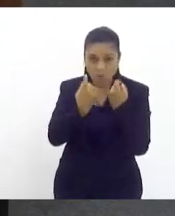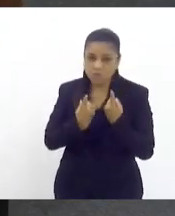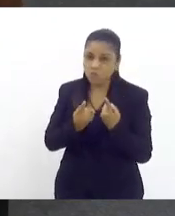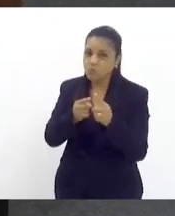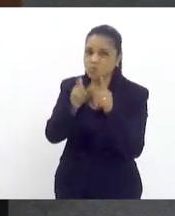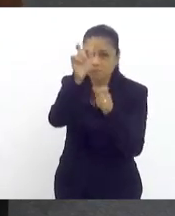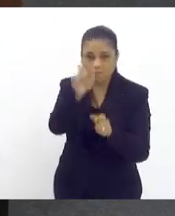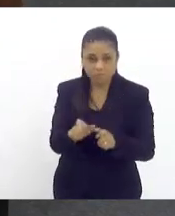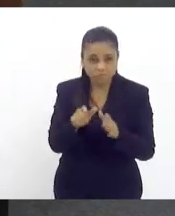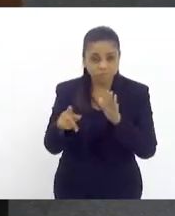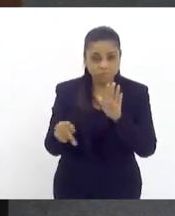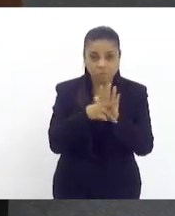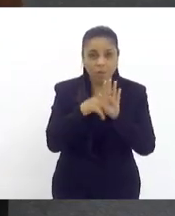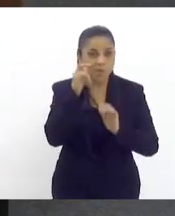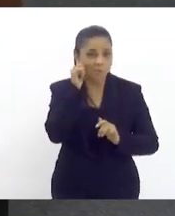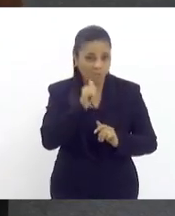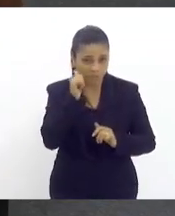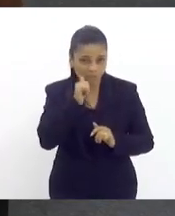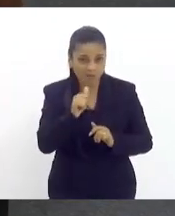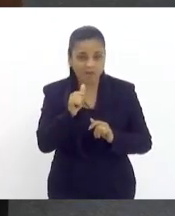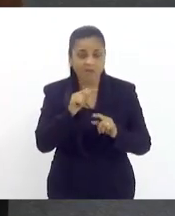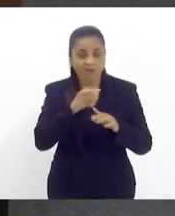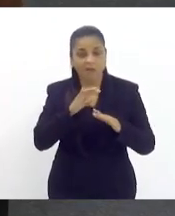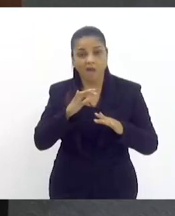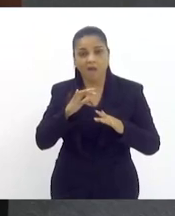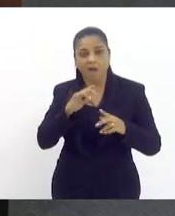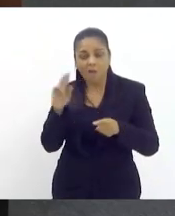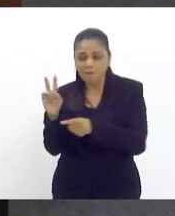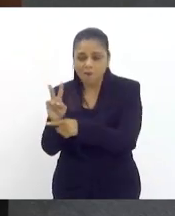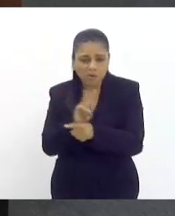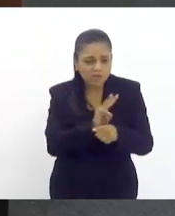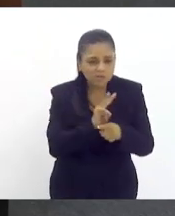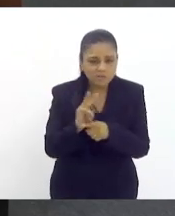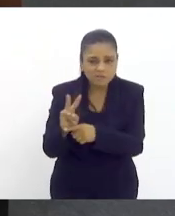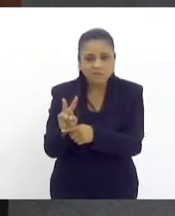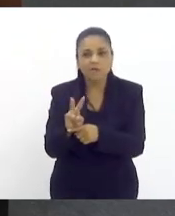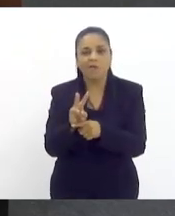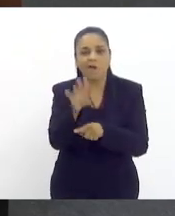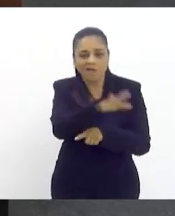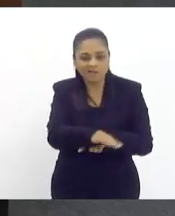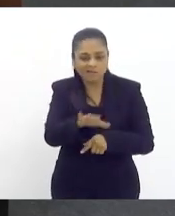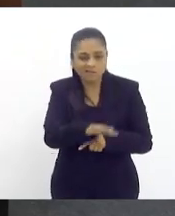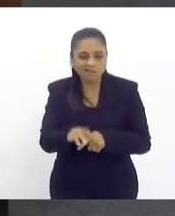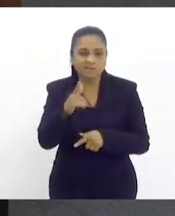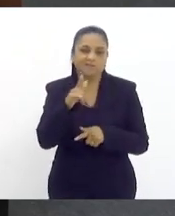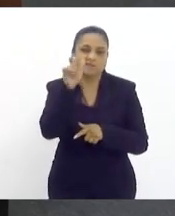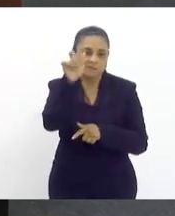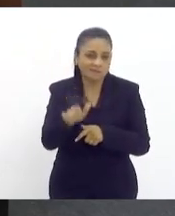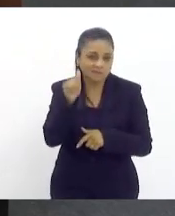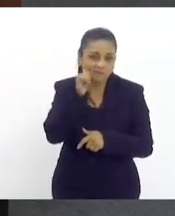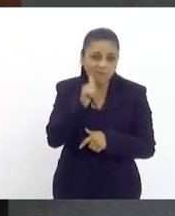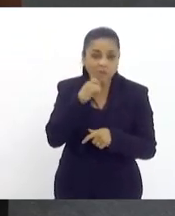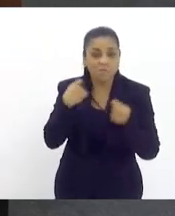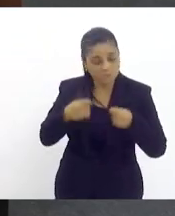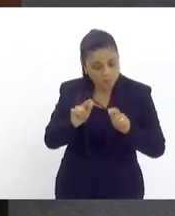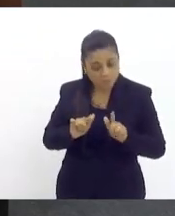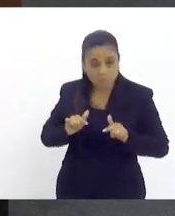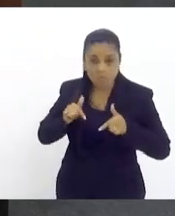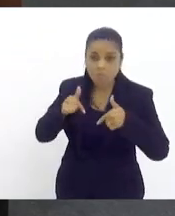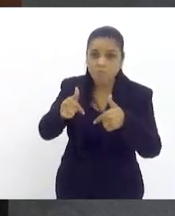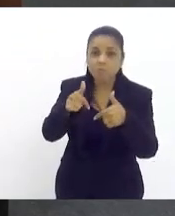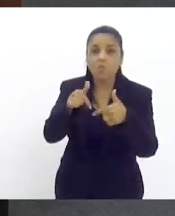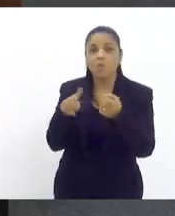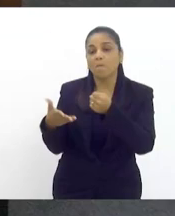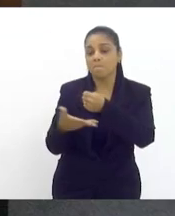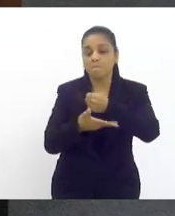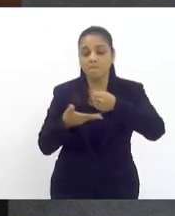e claro toda rede de proteção a essas mulheres e a essas crianças precisam funcionar fundamentados